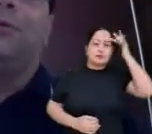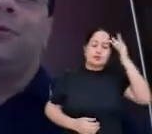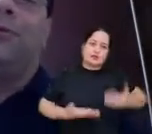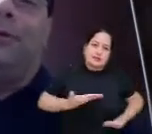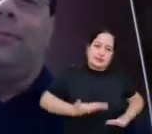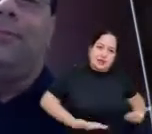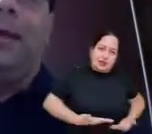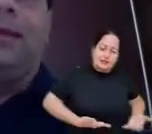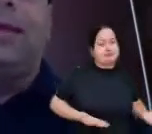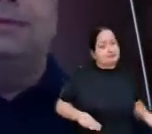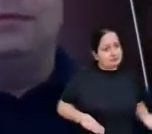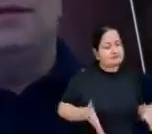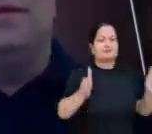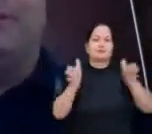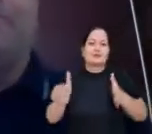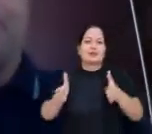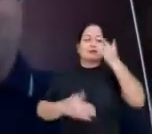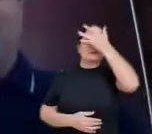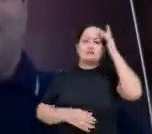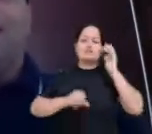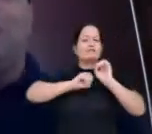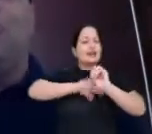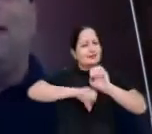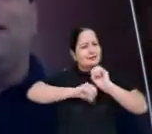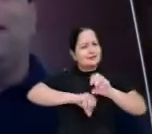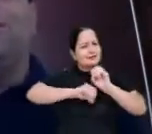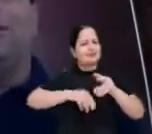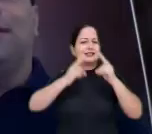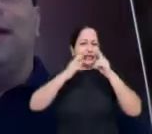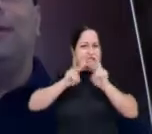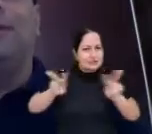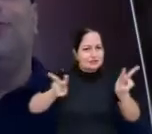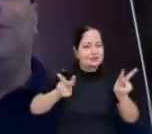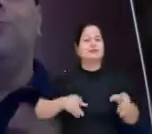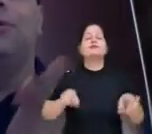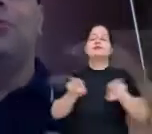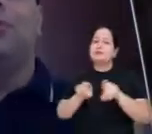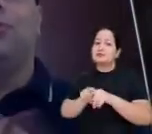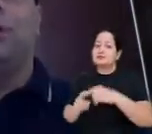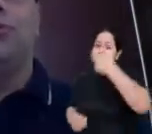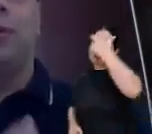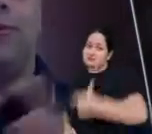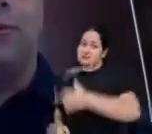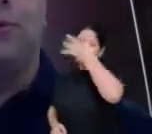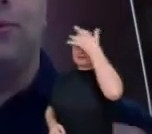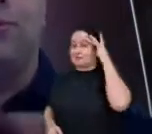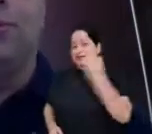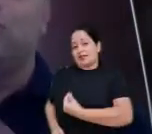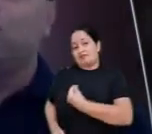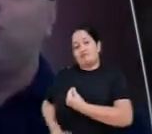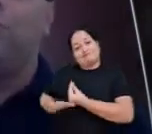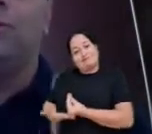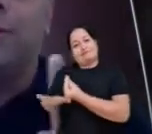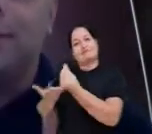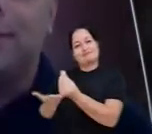que dão a sua vida. Daqueles que servem. É interessante como a igreja, ela servia uns aos outros, ajudavam as viúvas,